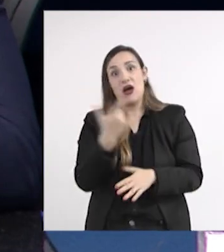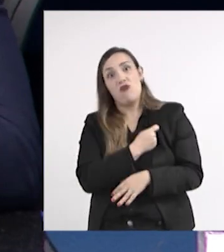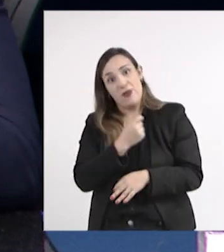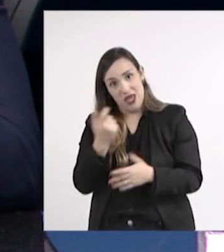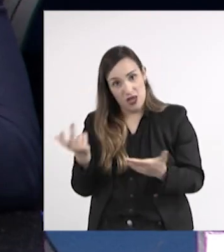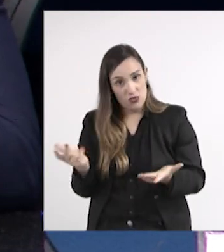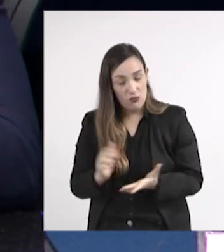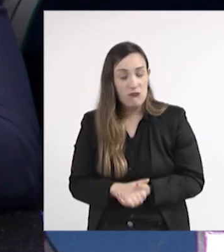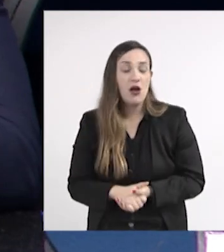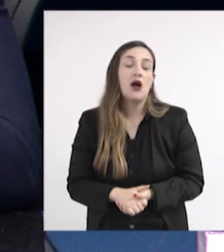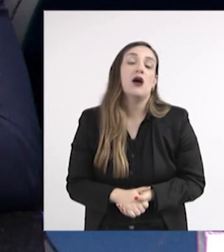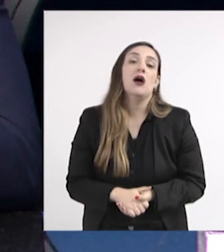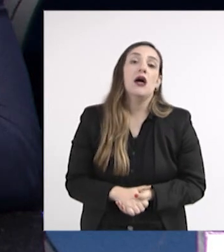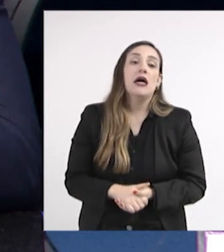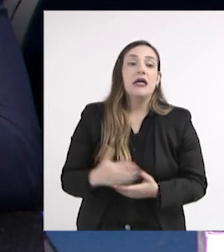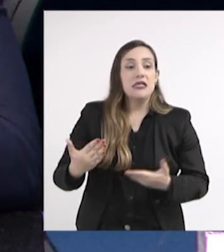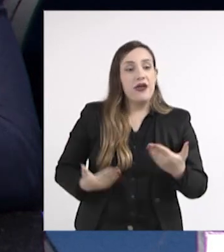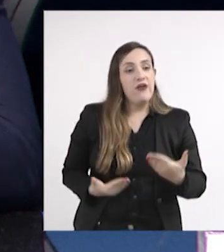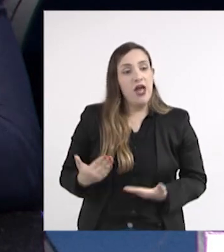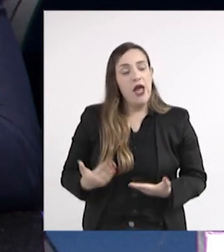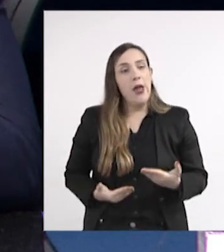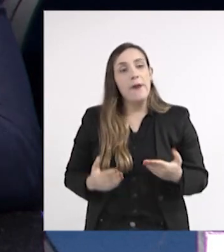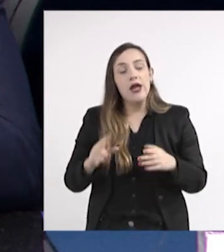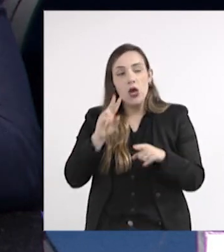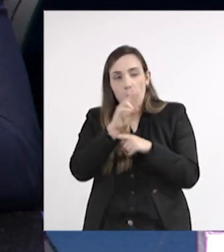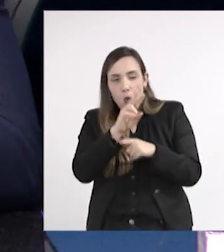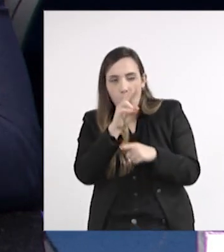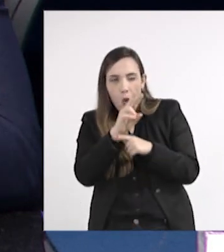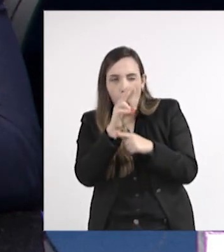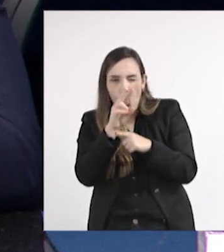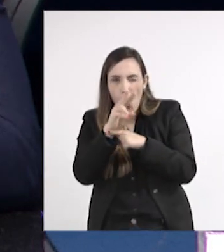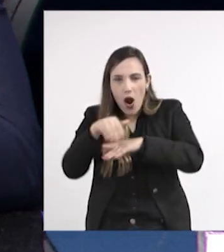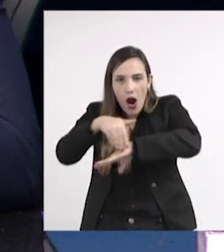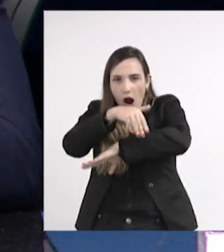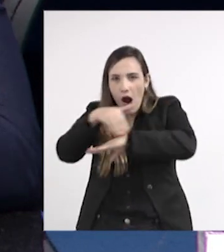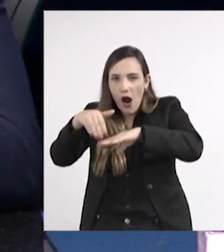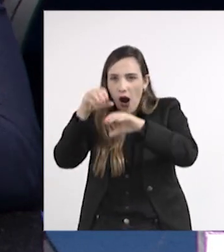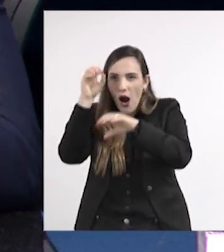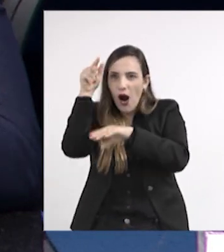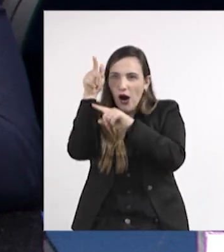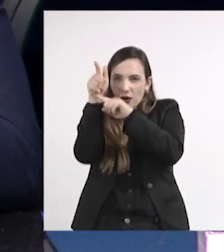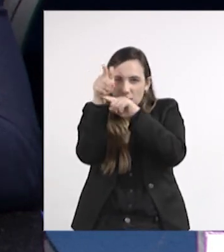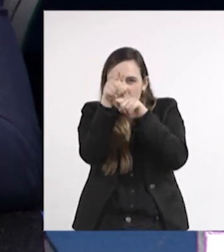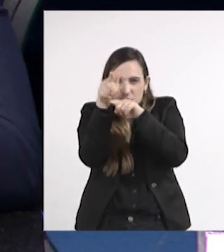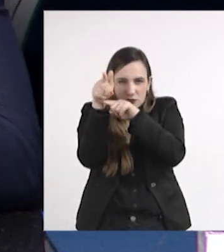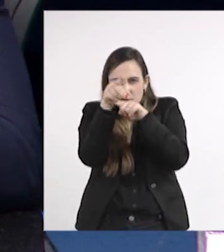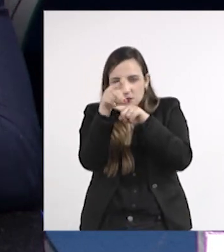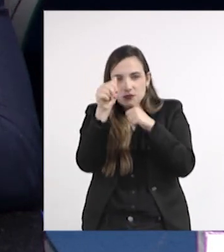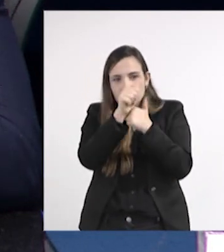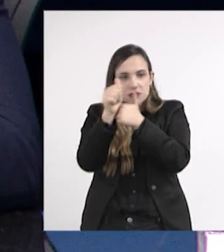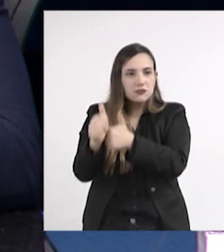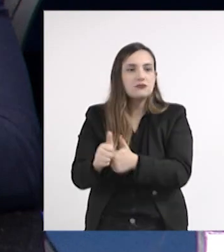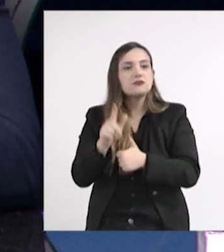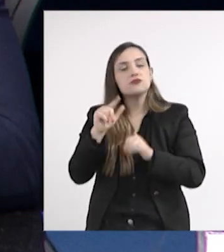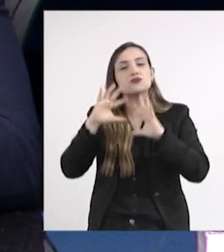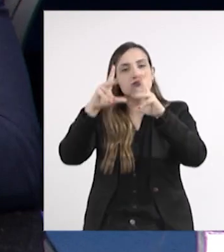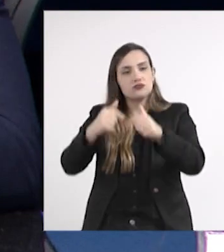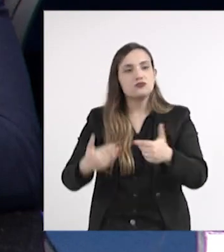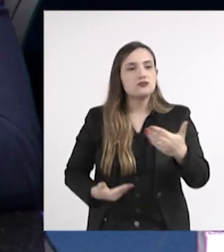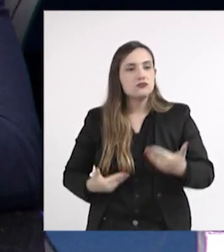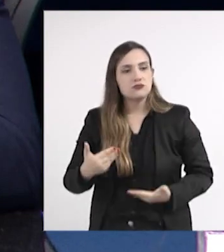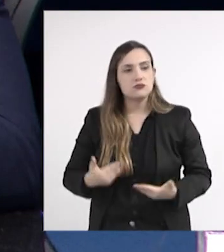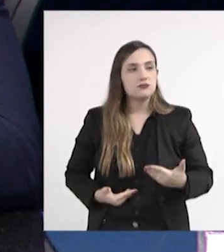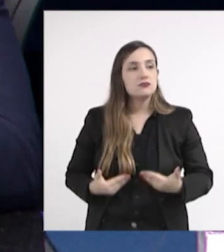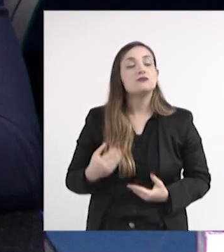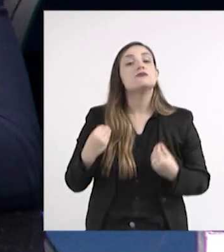médicos, o serviço de gerenciamento de tráfego, todos os atendimentos que são prestados na rodovia com vistas à